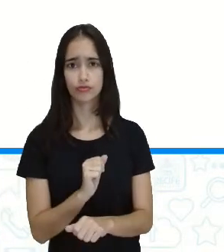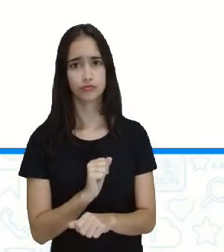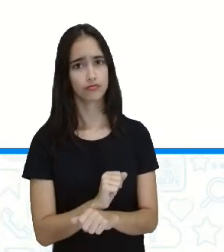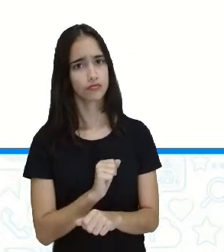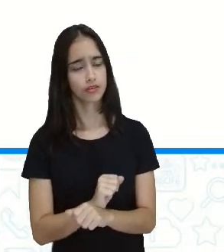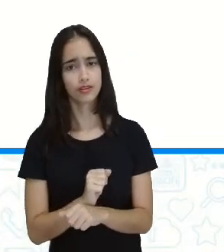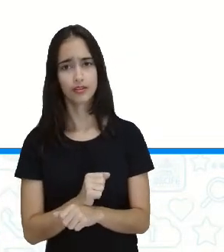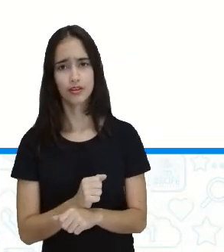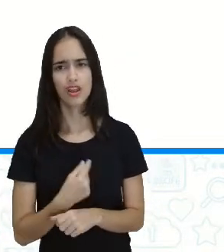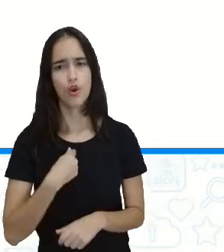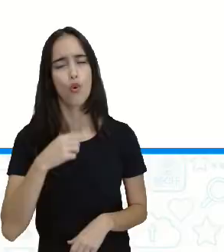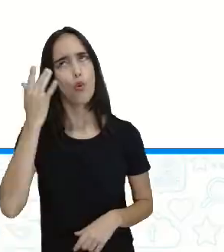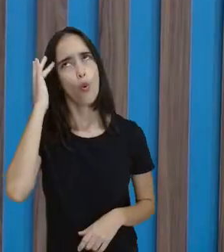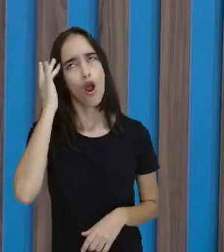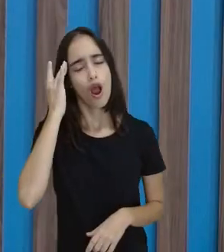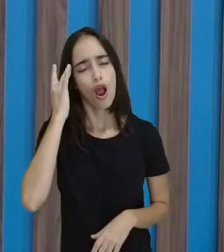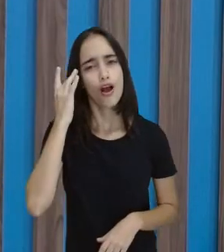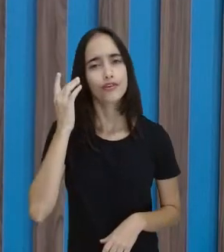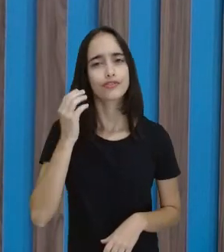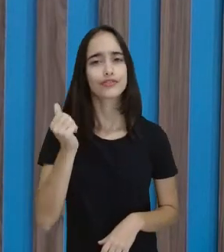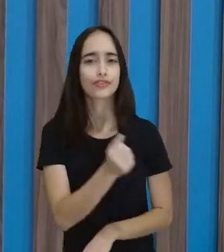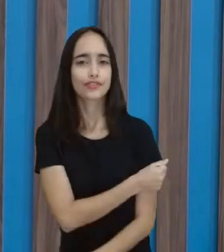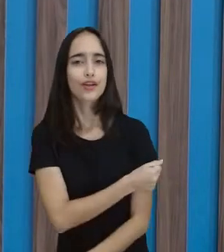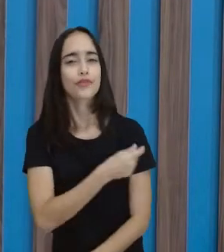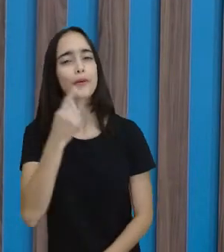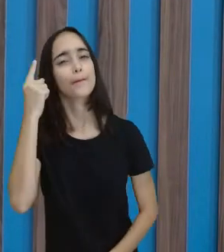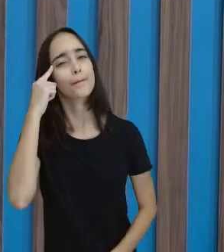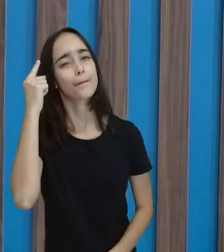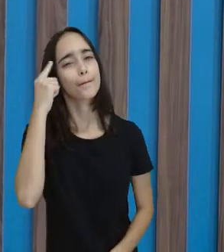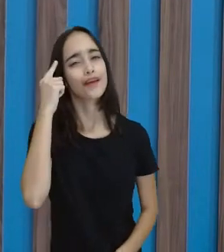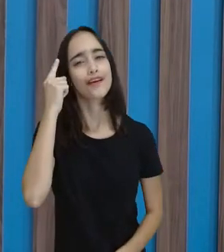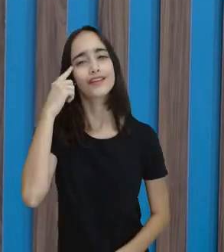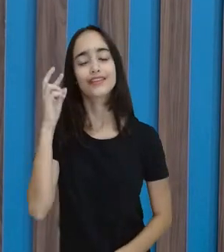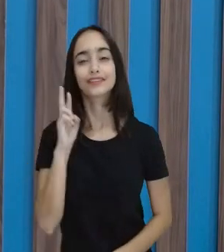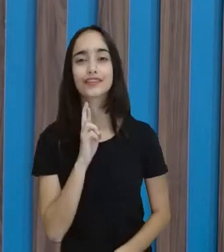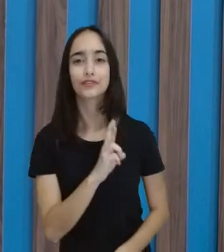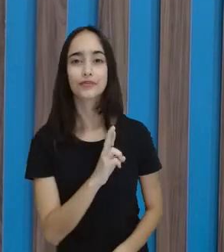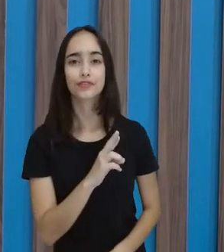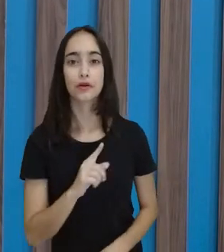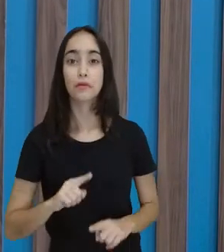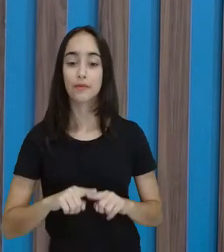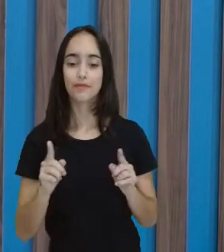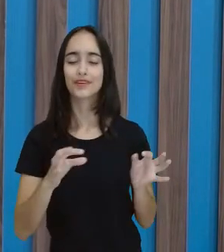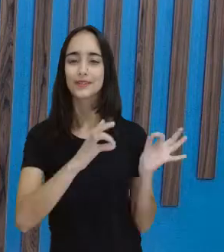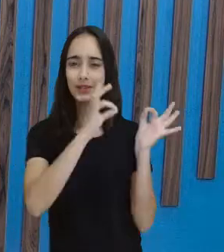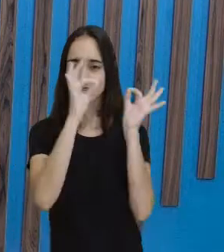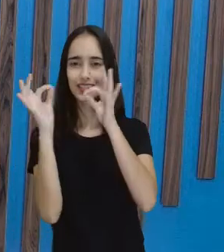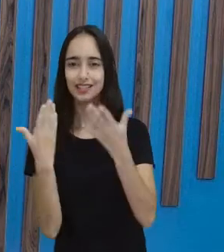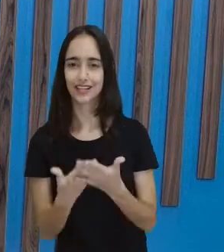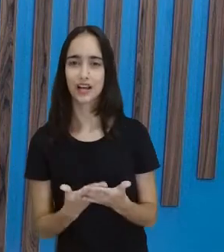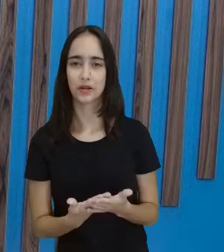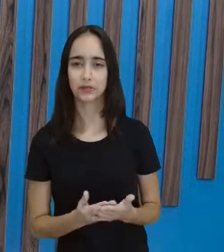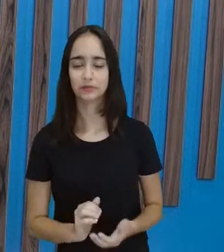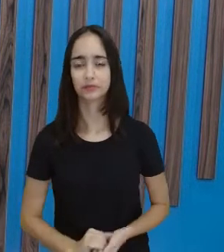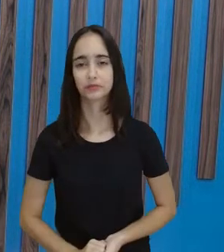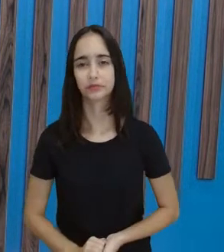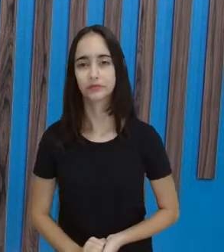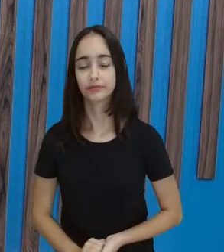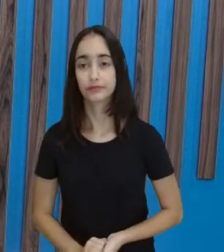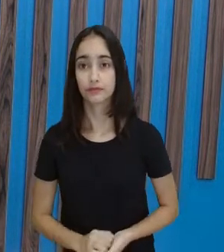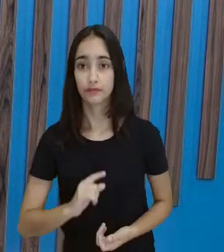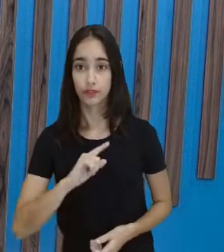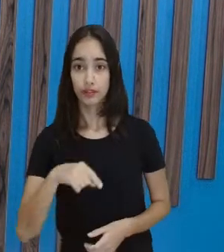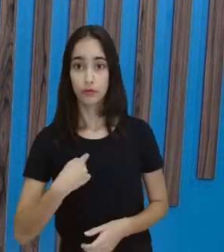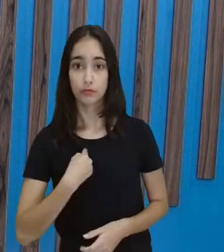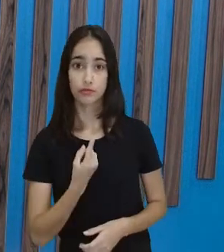Estão pensando nas respostas aqui para te dar, mas estão assistindo. Isso. Então, depois que eu fiz a